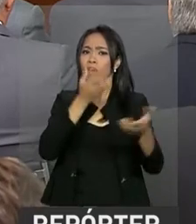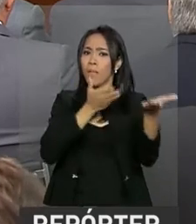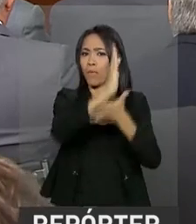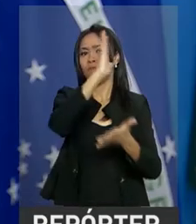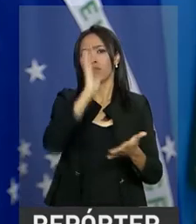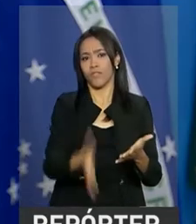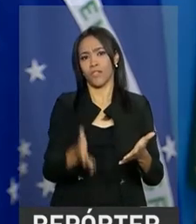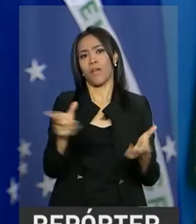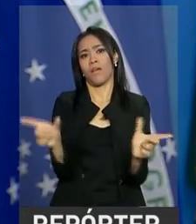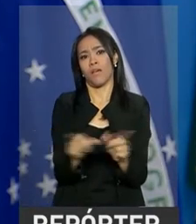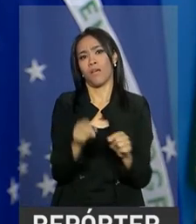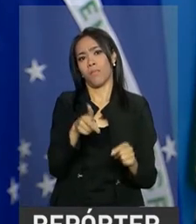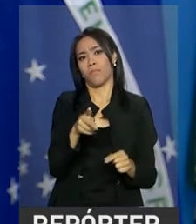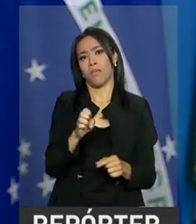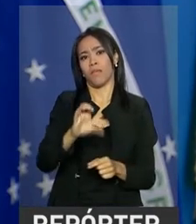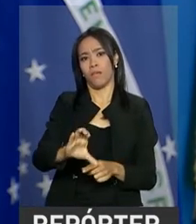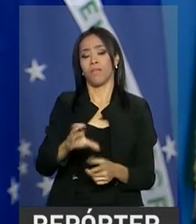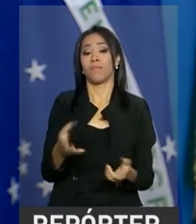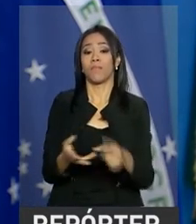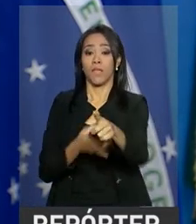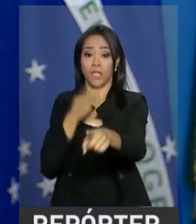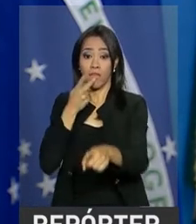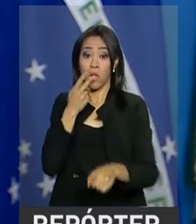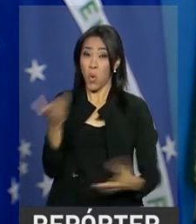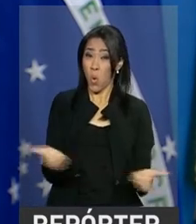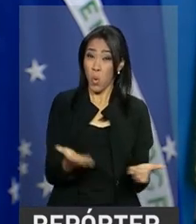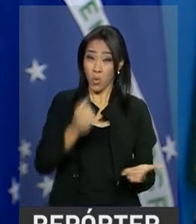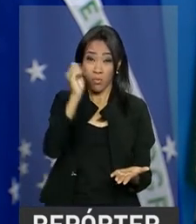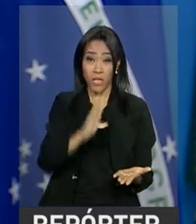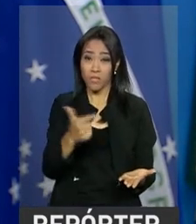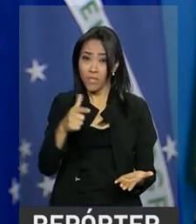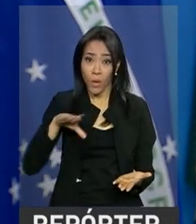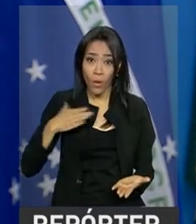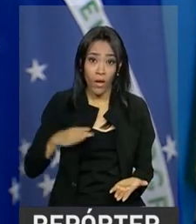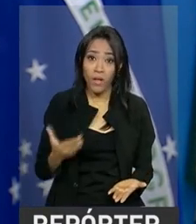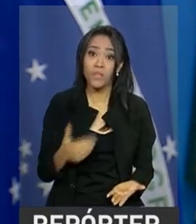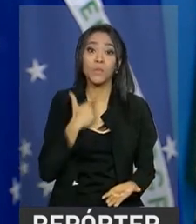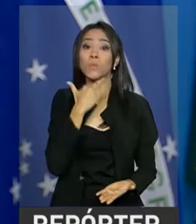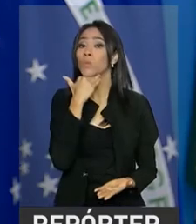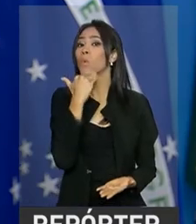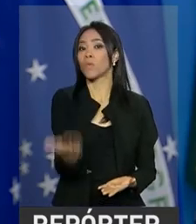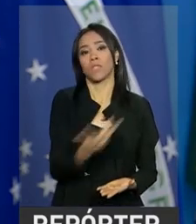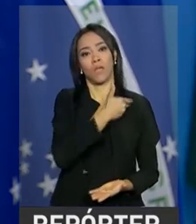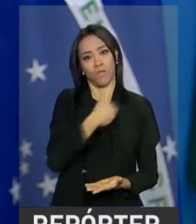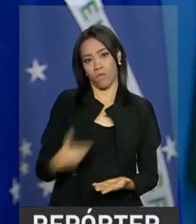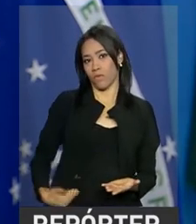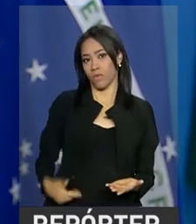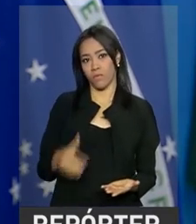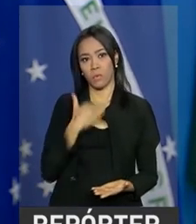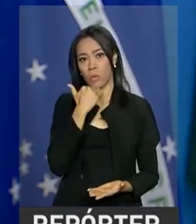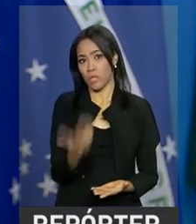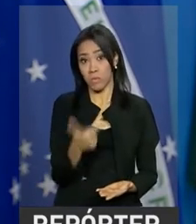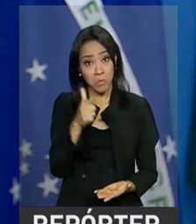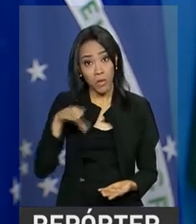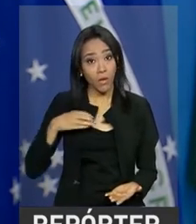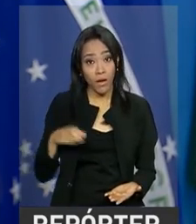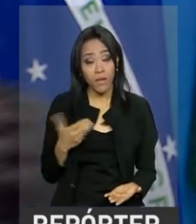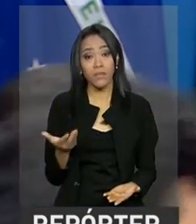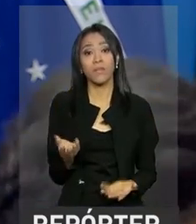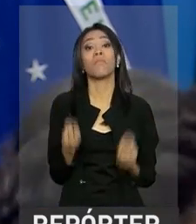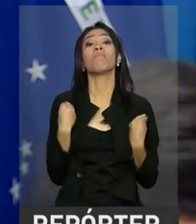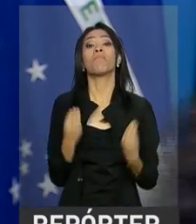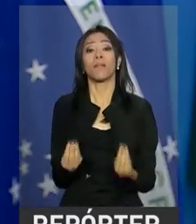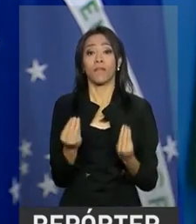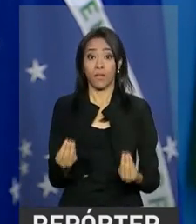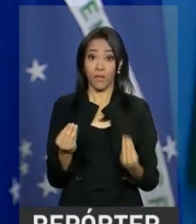pelo Congresso. Hoje no Brasil, se você não tiver coragem, você não consegue governar. Se você não tiver coragem, para que eu